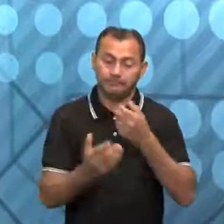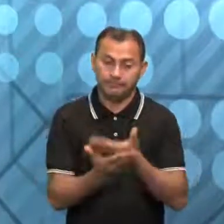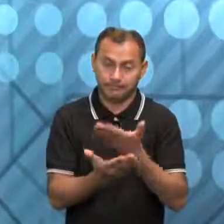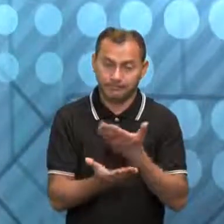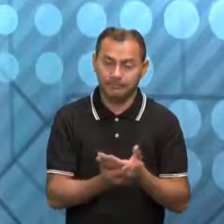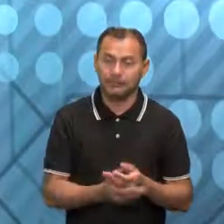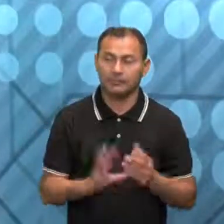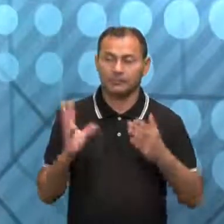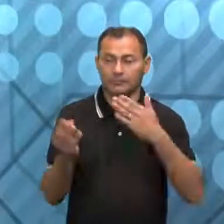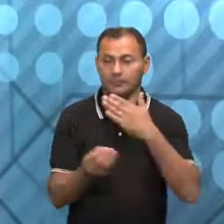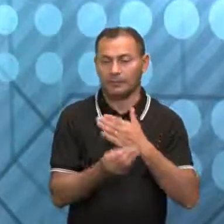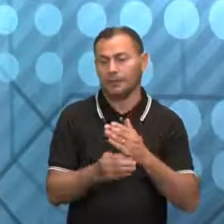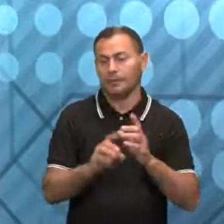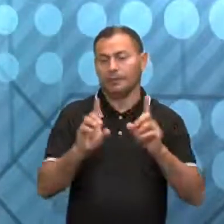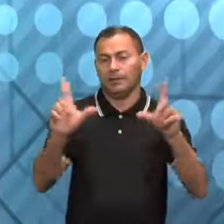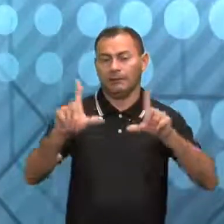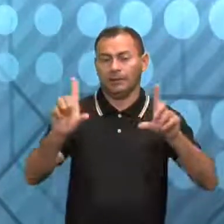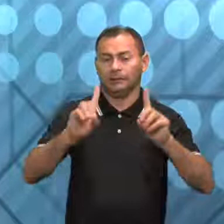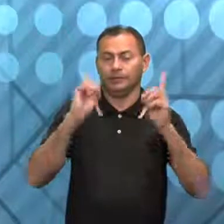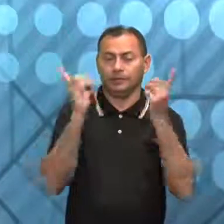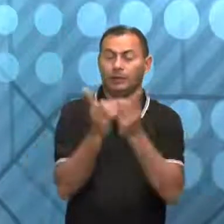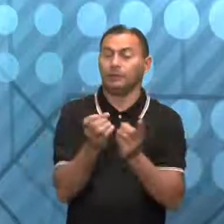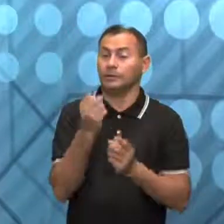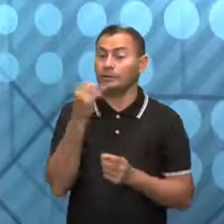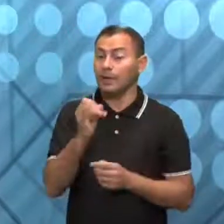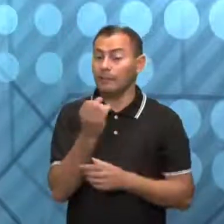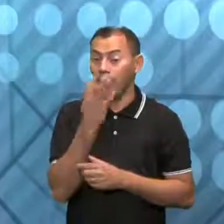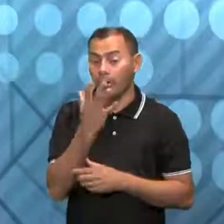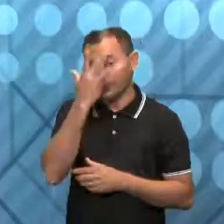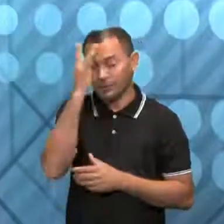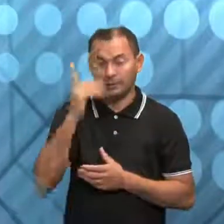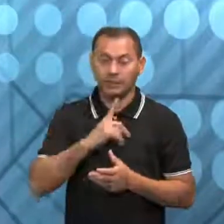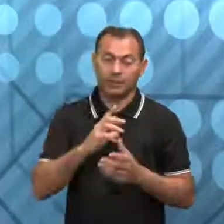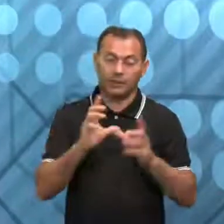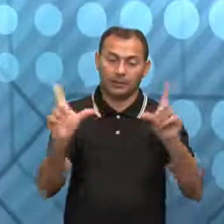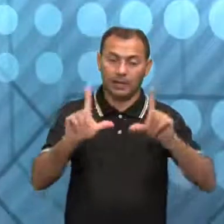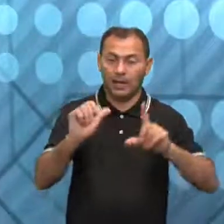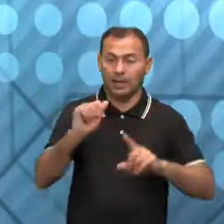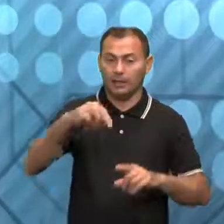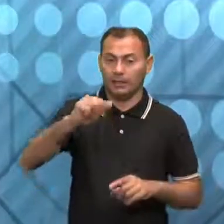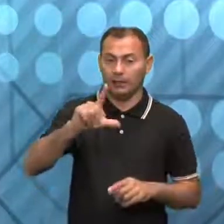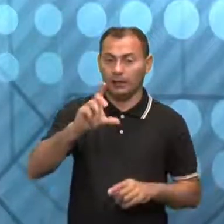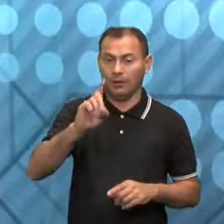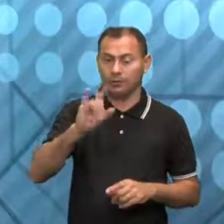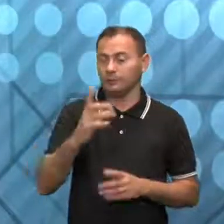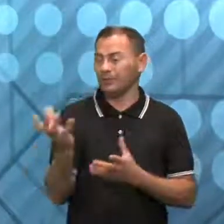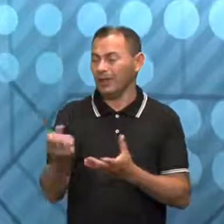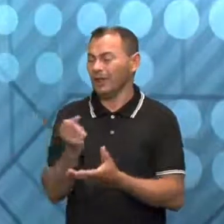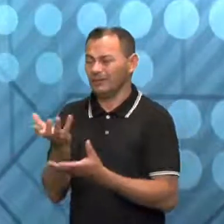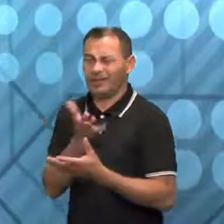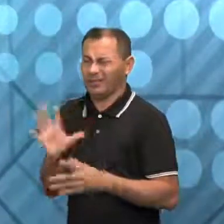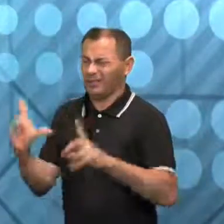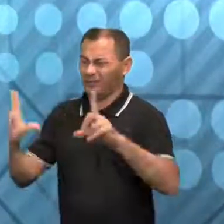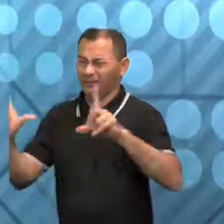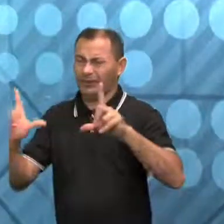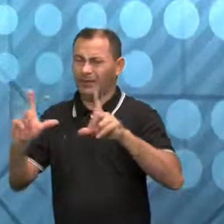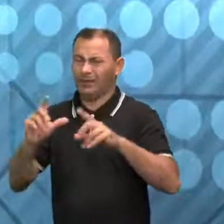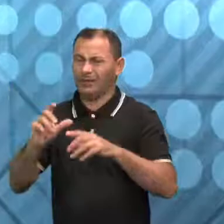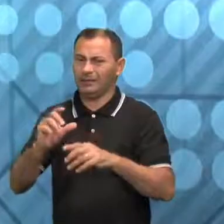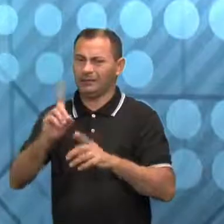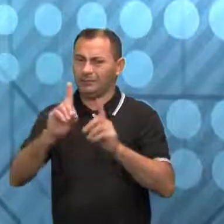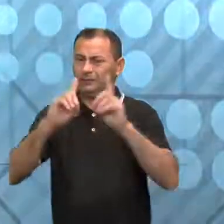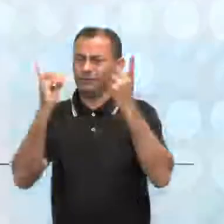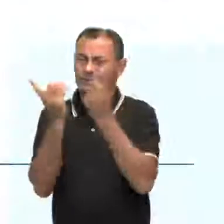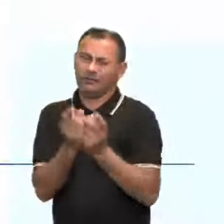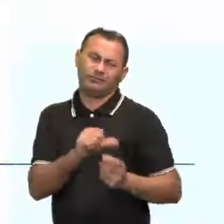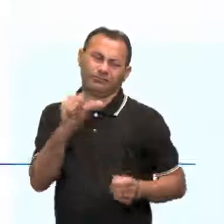que implementar a TV digital e se é viável também. Às vezes, alguém que tem a TV analógica não quer implementar a TV digital porque vai falar que não é viável.